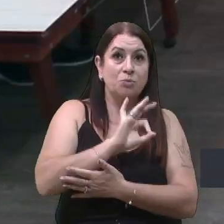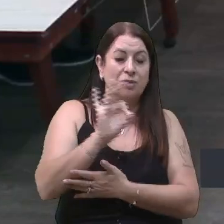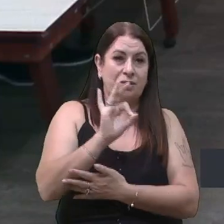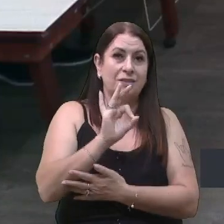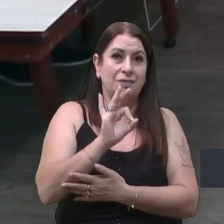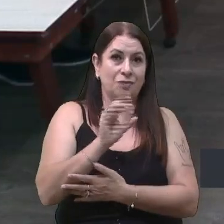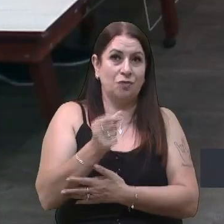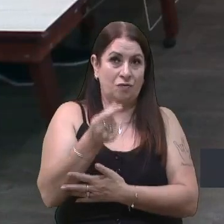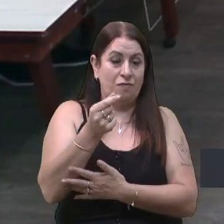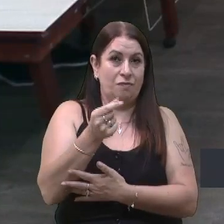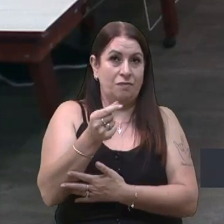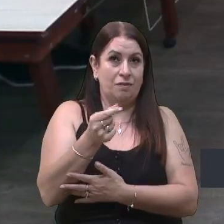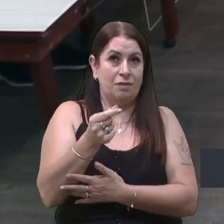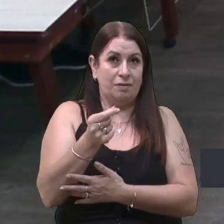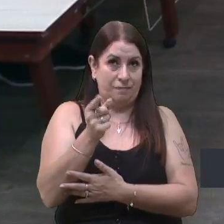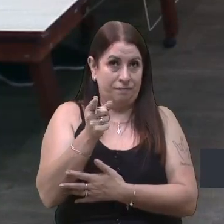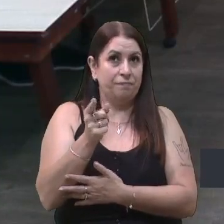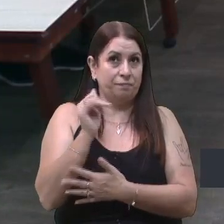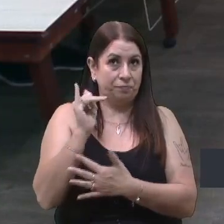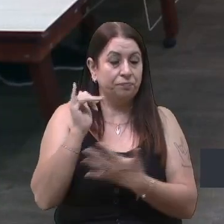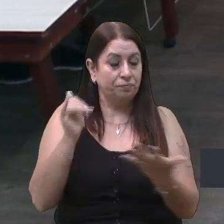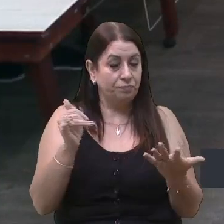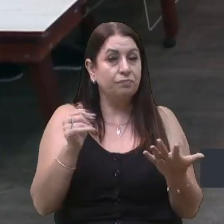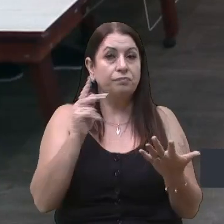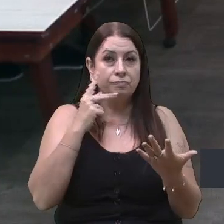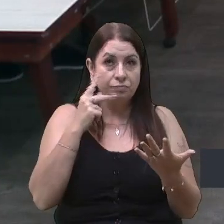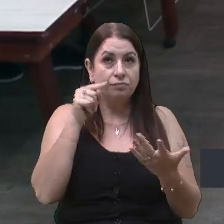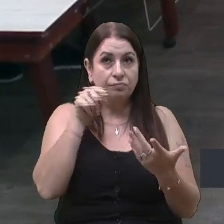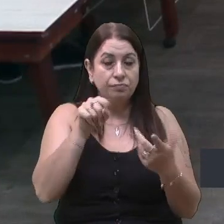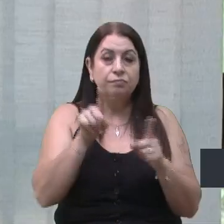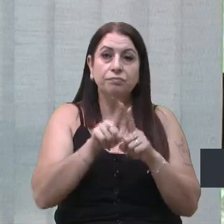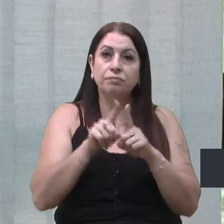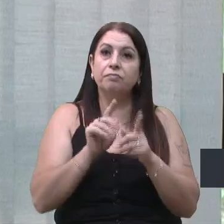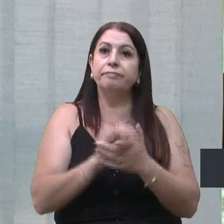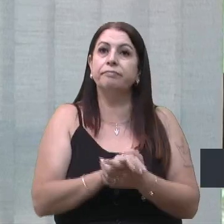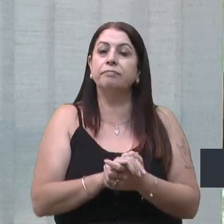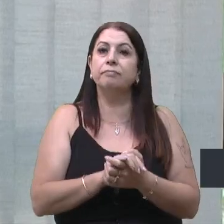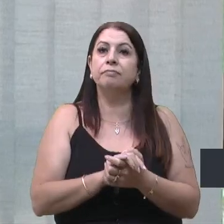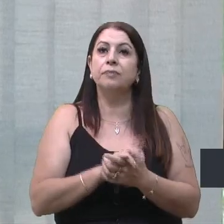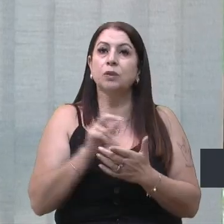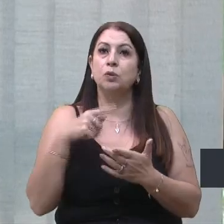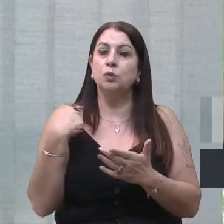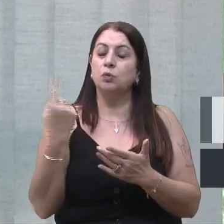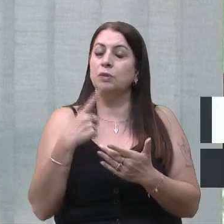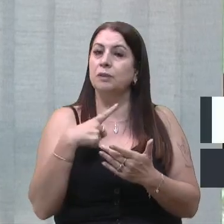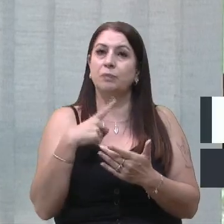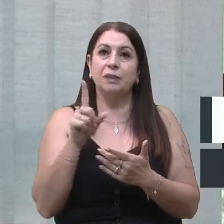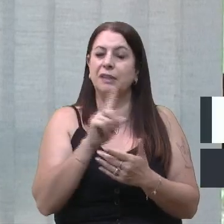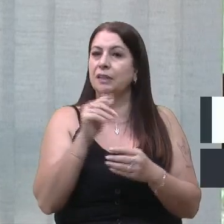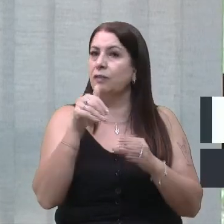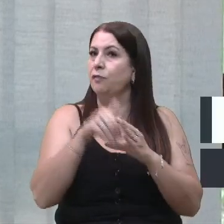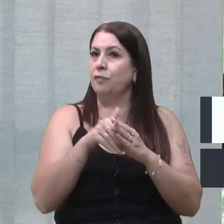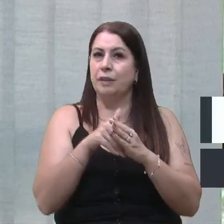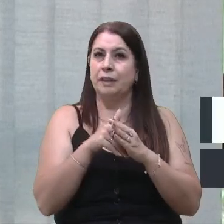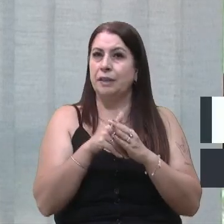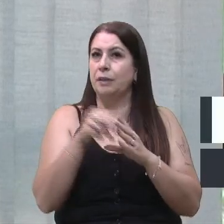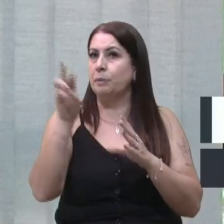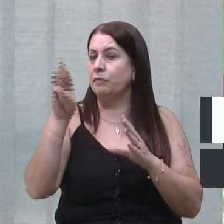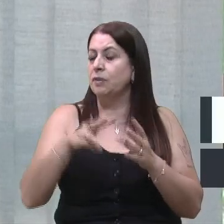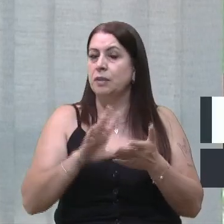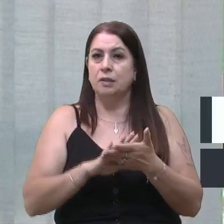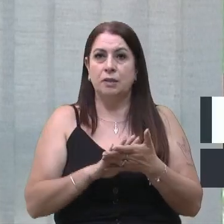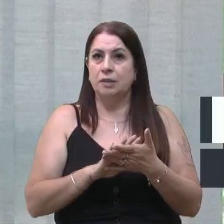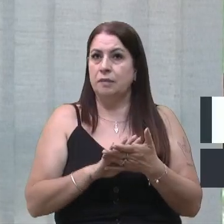do valor do transporte. Então, é importante a gente dizer aqui que nós estamos não votando pela Visat ou